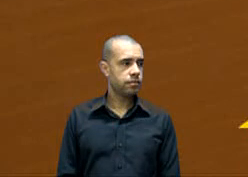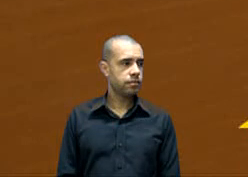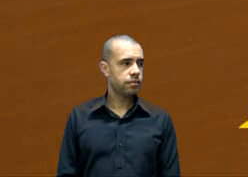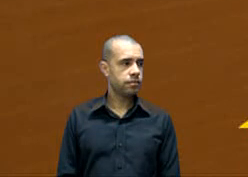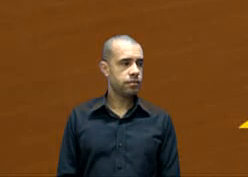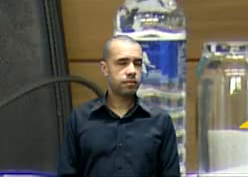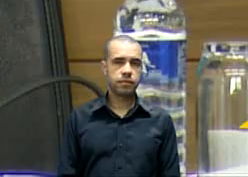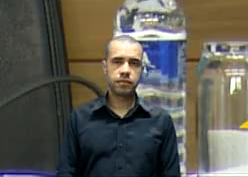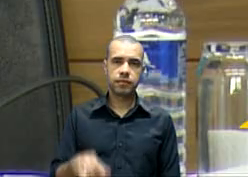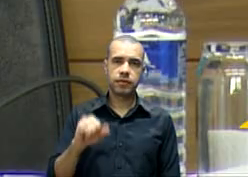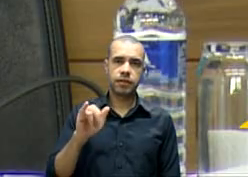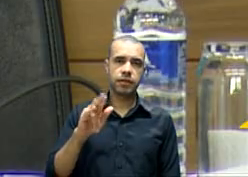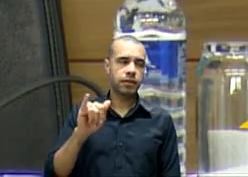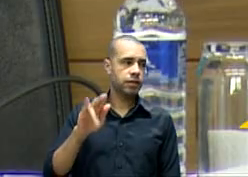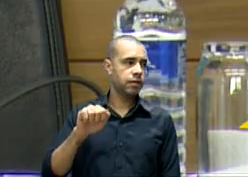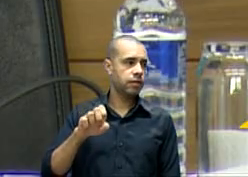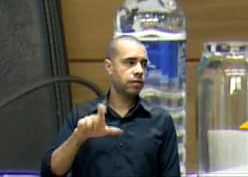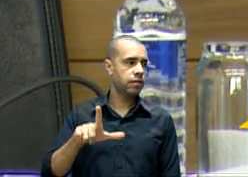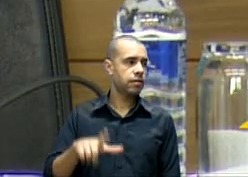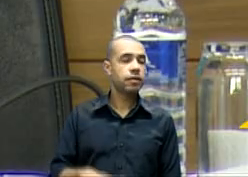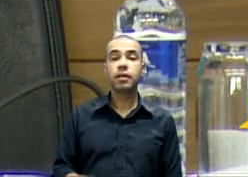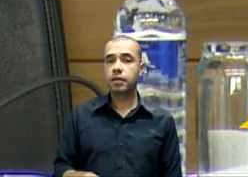Vereador Irineu Toledo, pastor Luiz Santos.